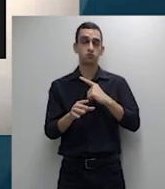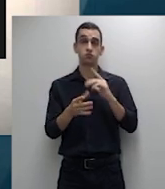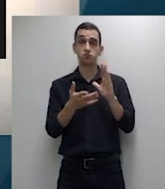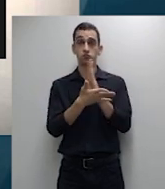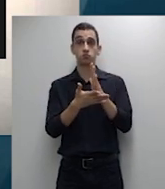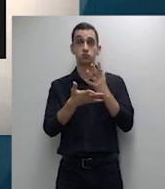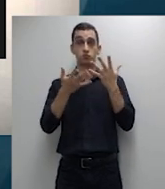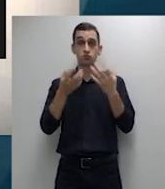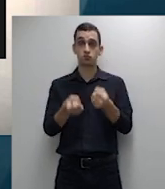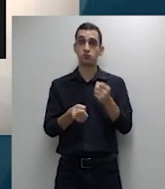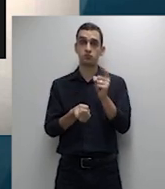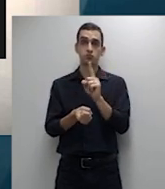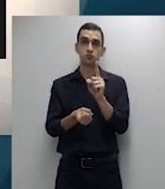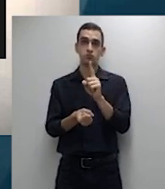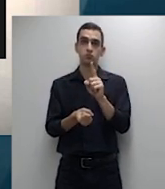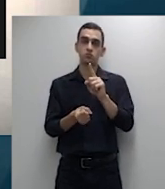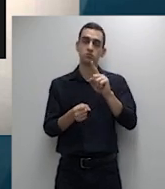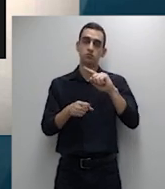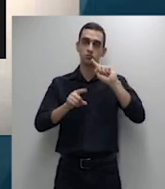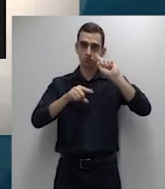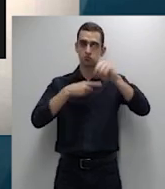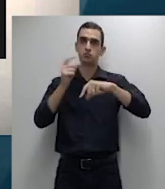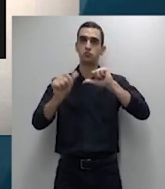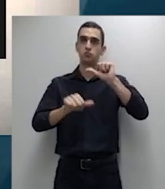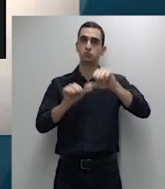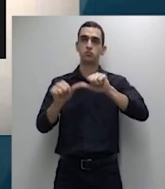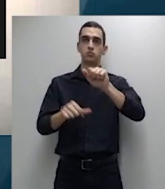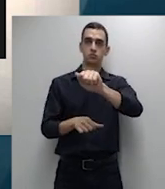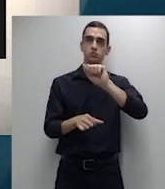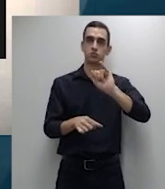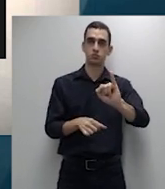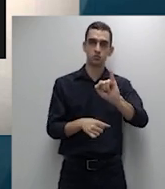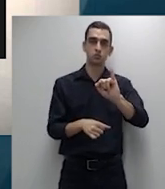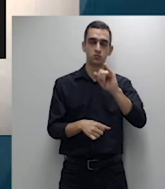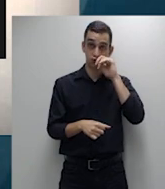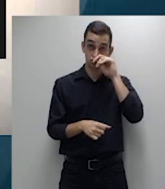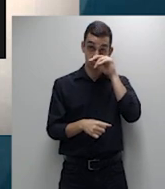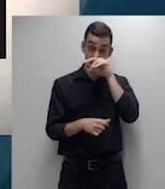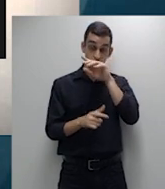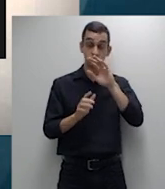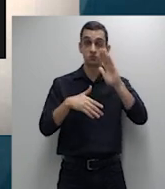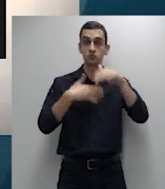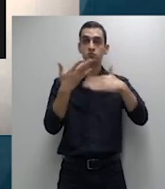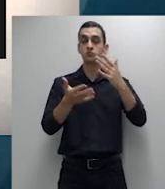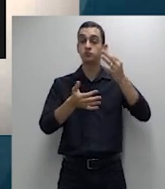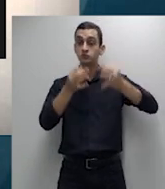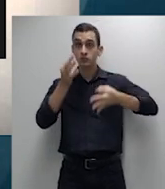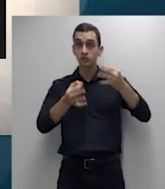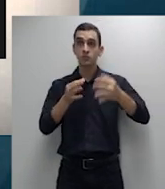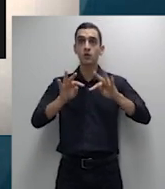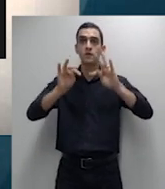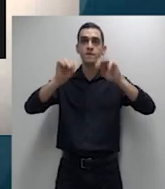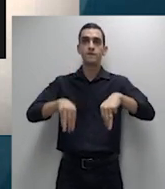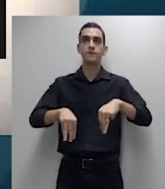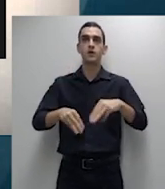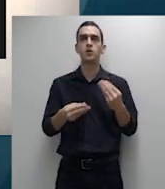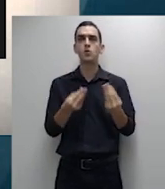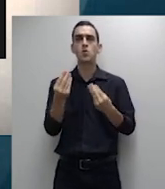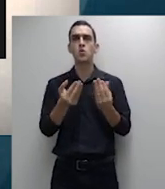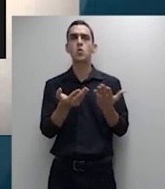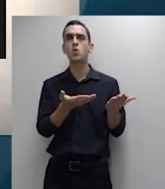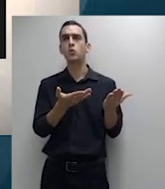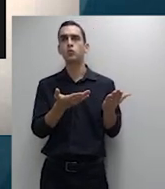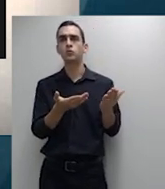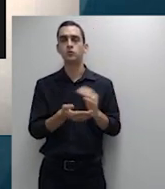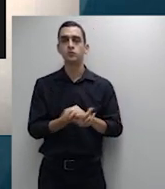ele virou o ai 6375 41 Qual foi o final desse recurso extraordinário quando